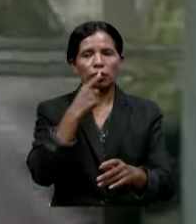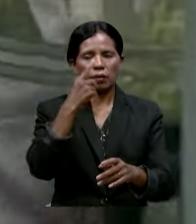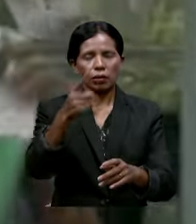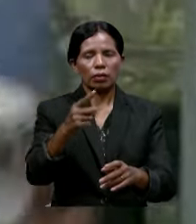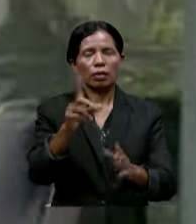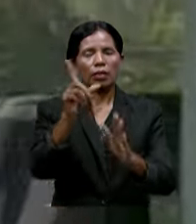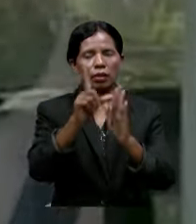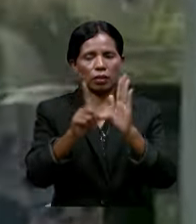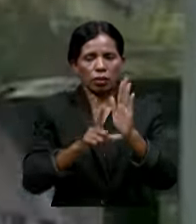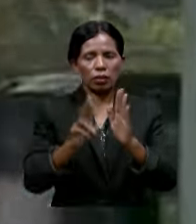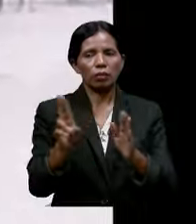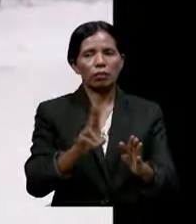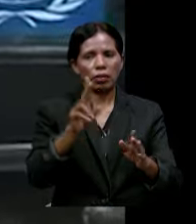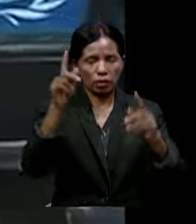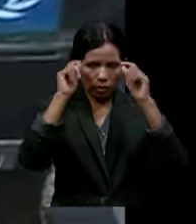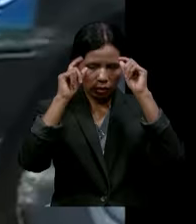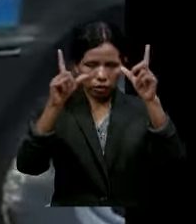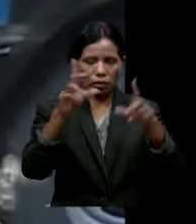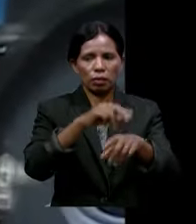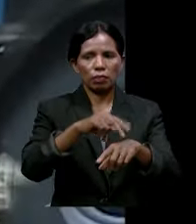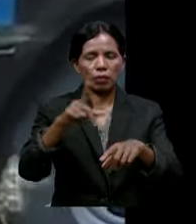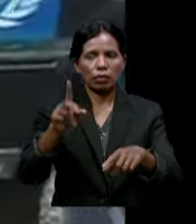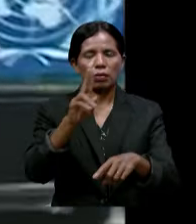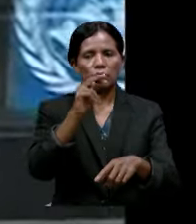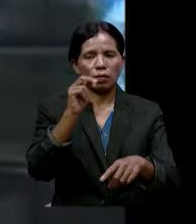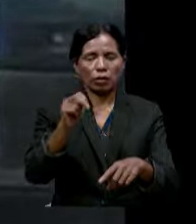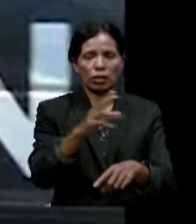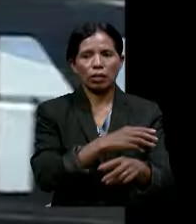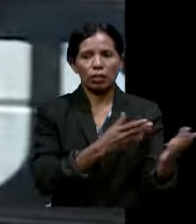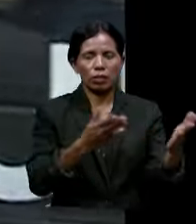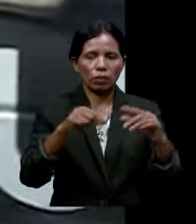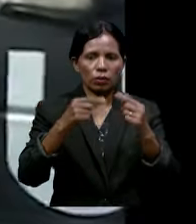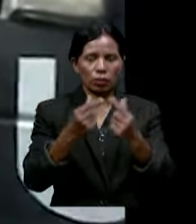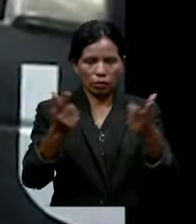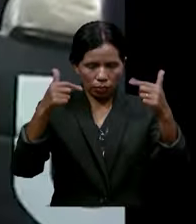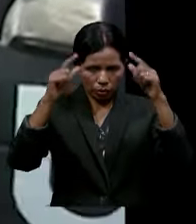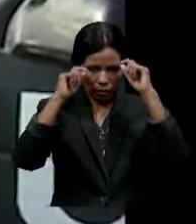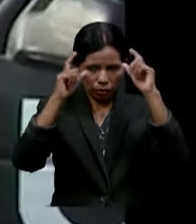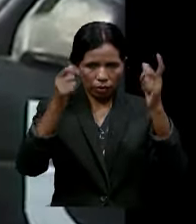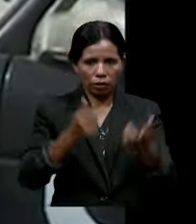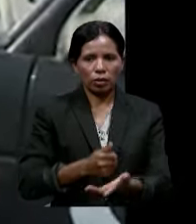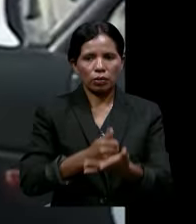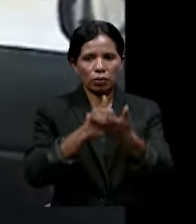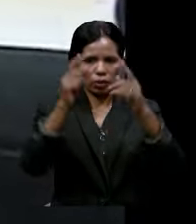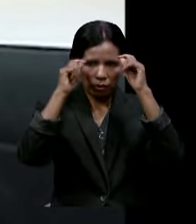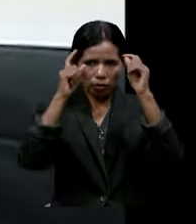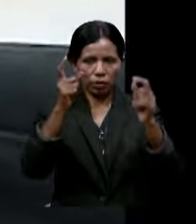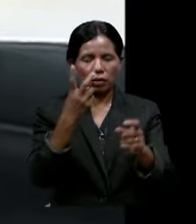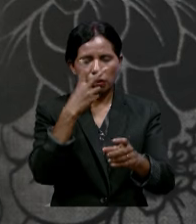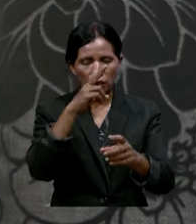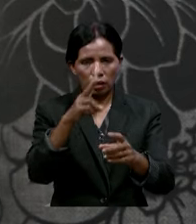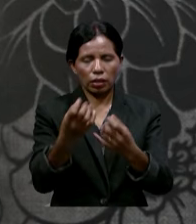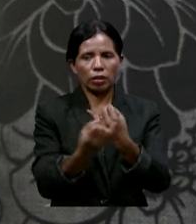plataforma Unidade Nacional Timor Nian iha ona dune Nações Unidas delega kedas delegação ida mai Timor Leste ho di apoia Timor Leste atu halo